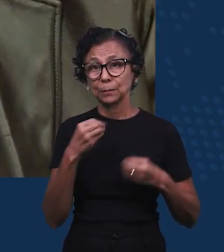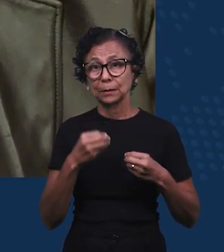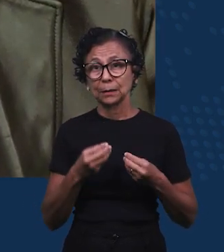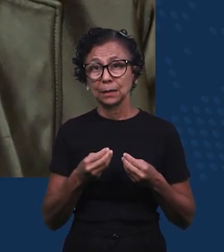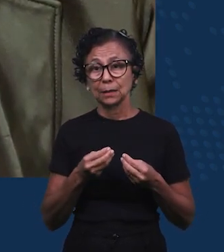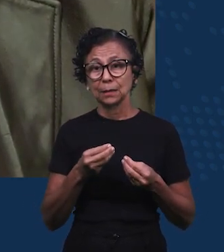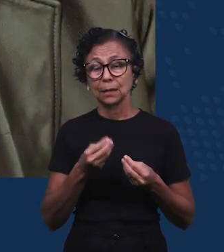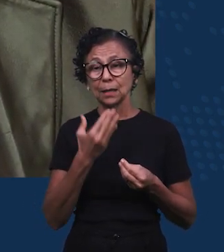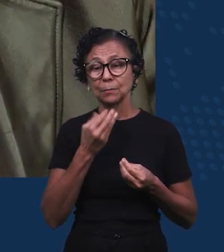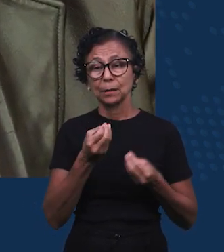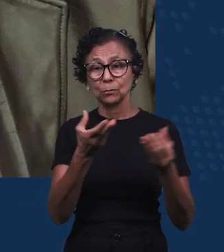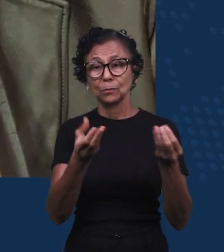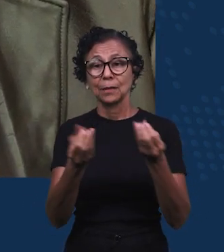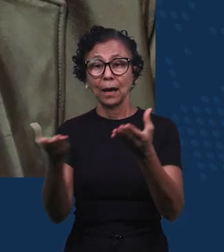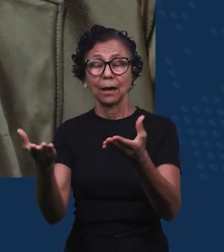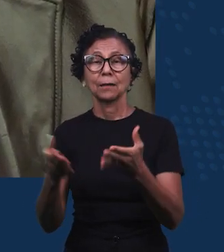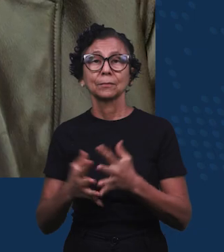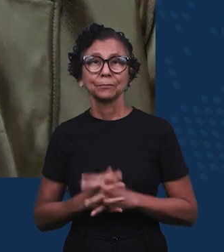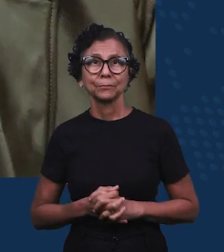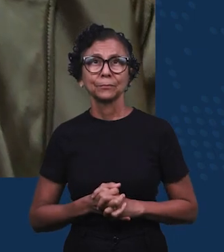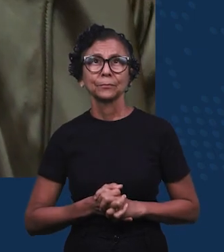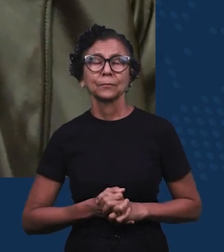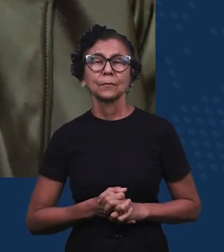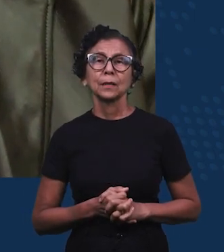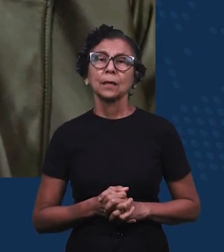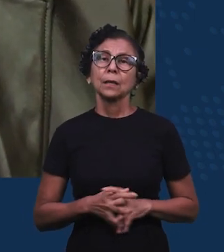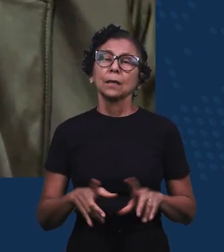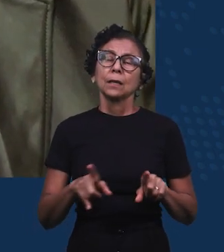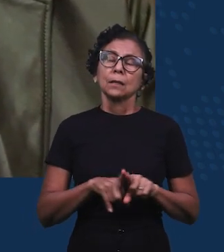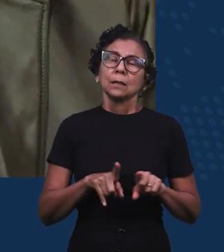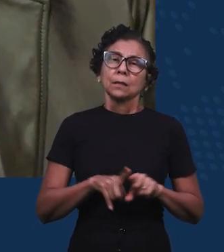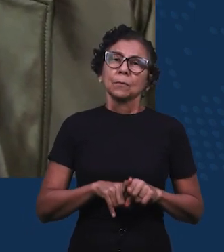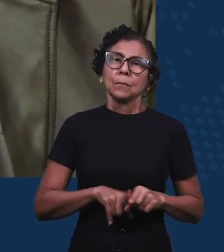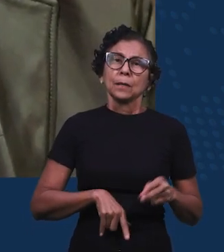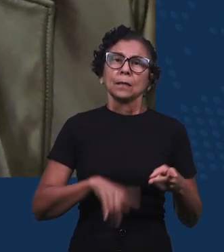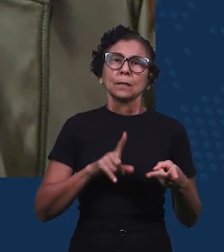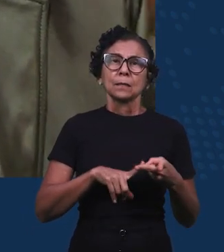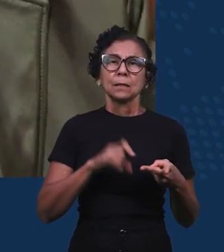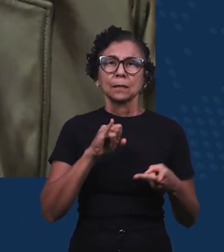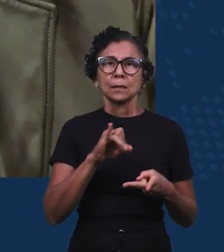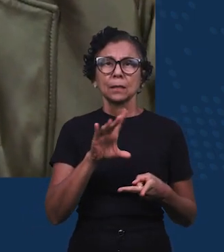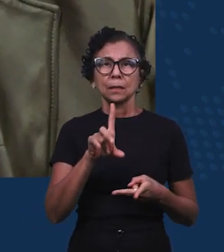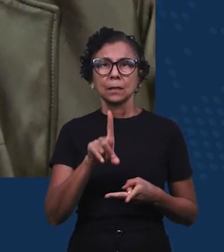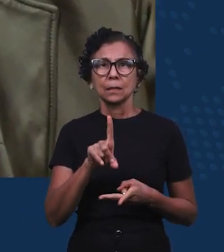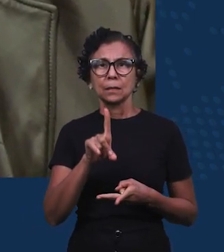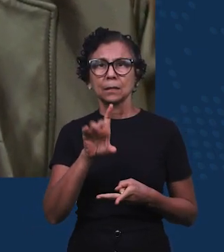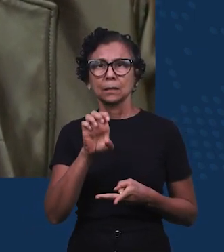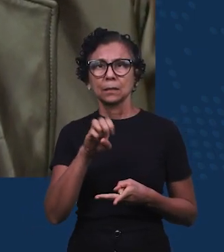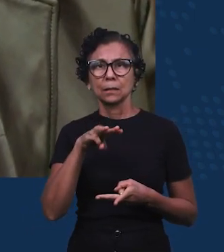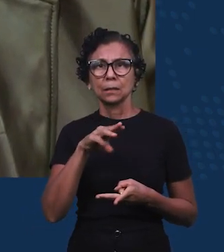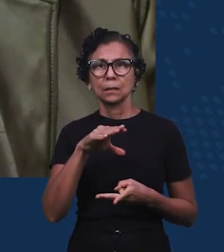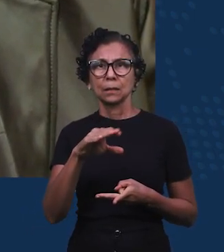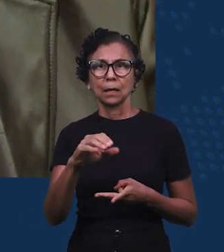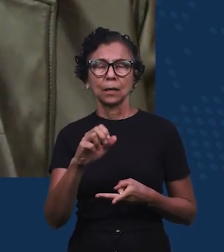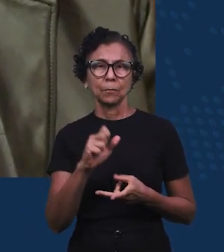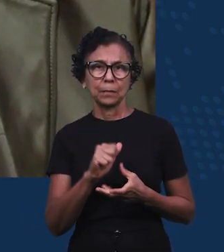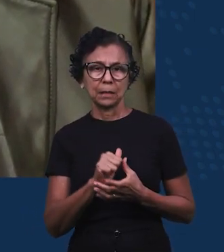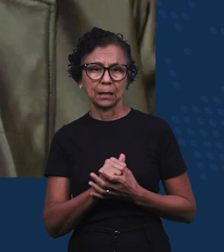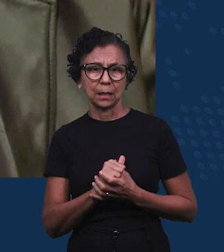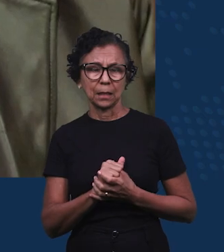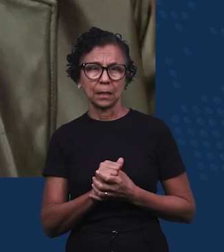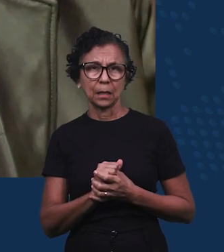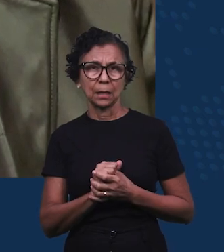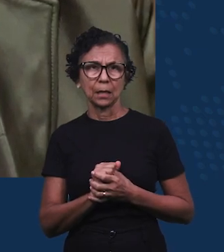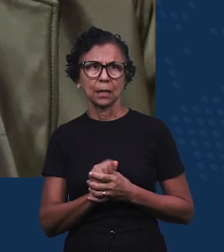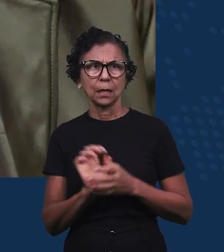também a fome que é endêmica. Essa é a chamada fome oculta. E por que